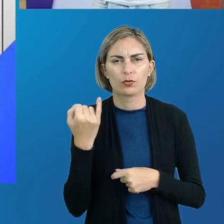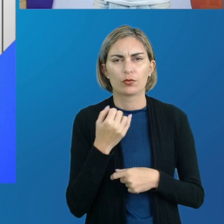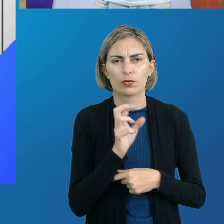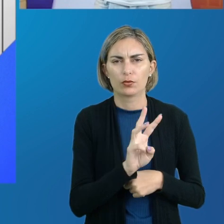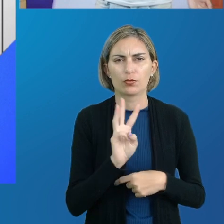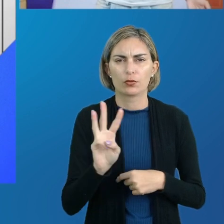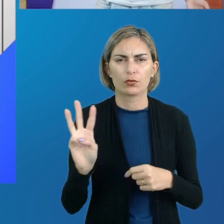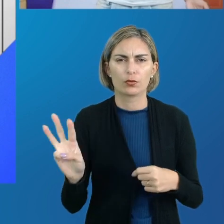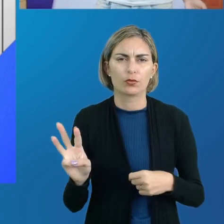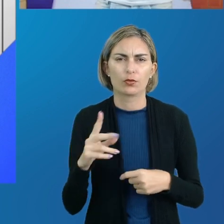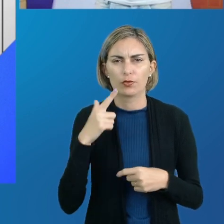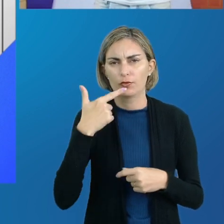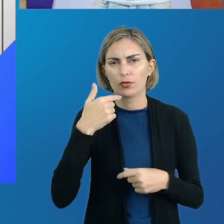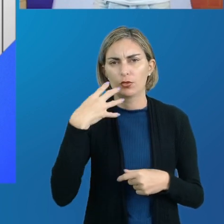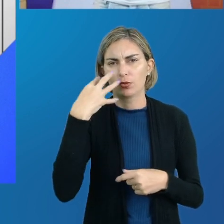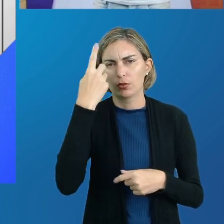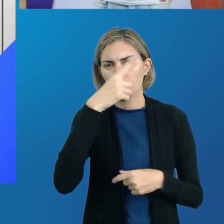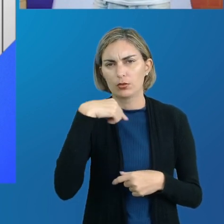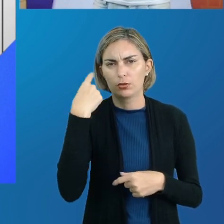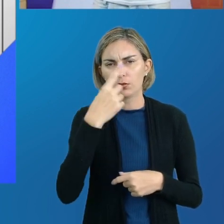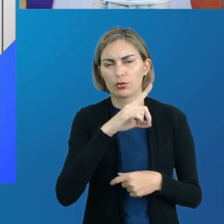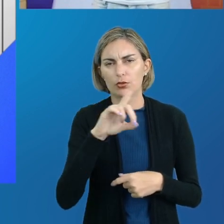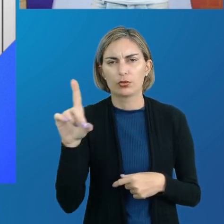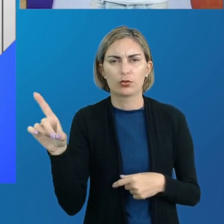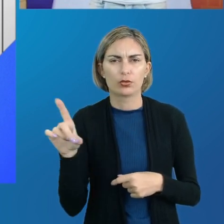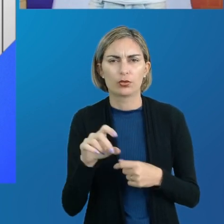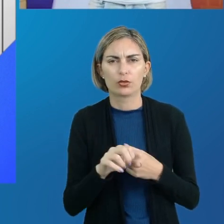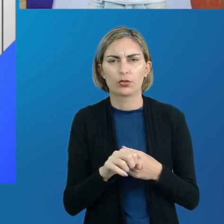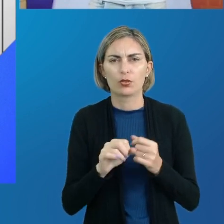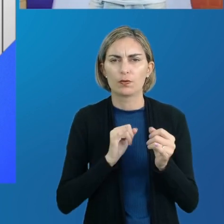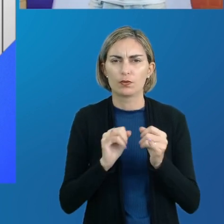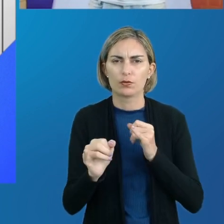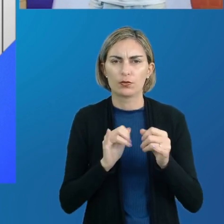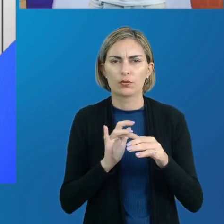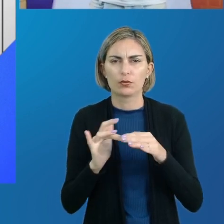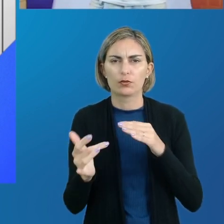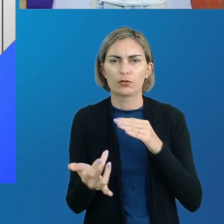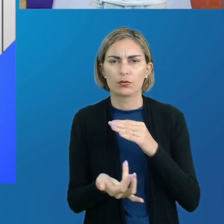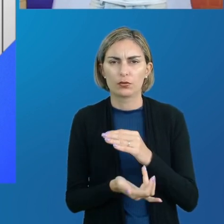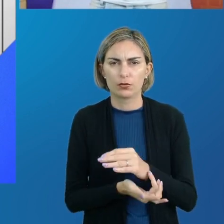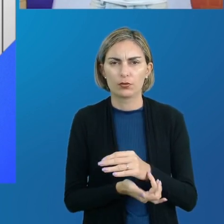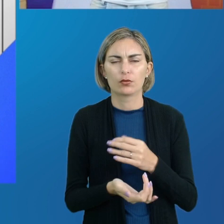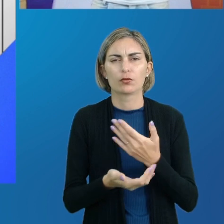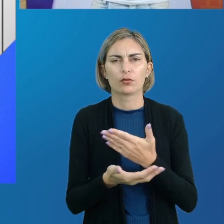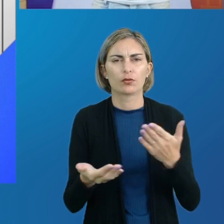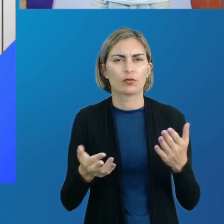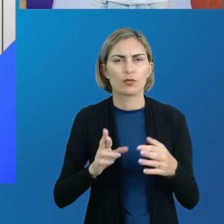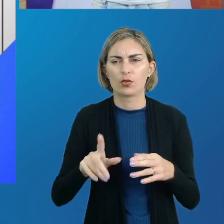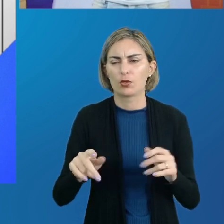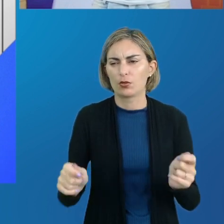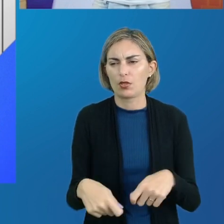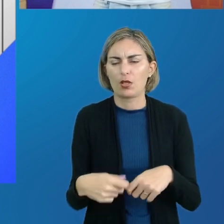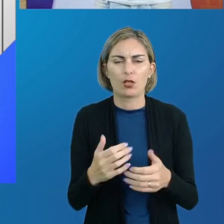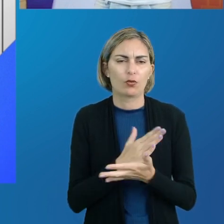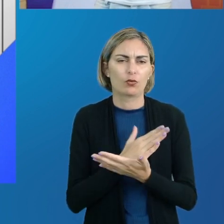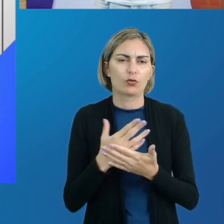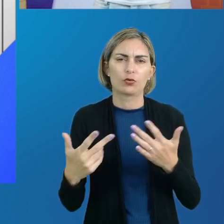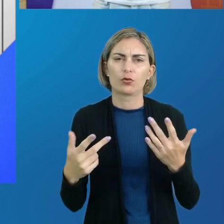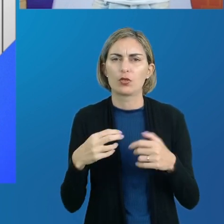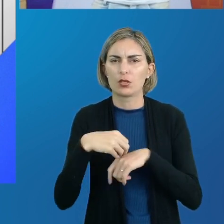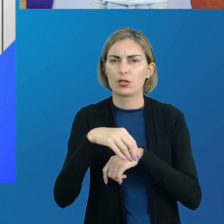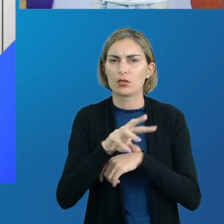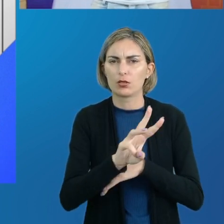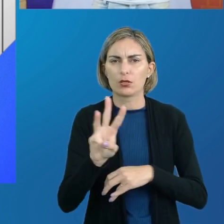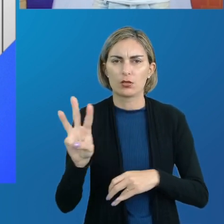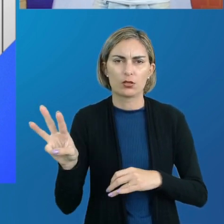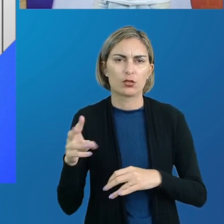estará 24 horas por dia online. Tipo, na rede social, por mais que esteja lá a página, ela não oferece algumas coisas que o site oferece,